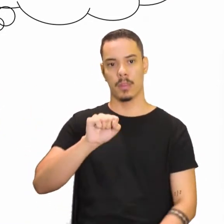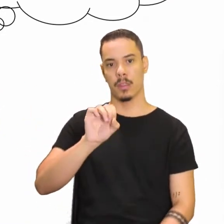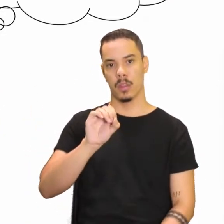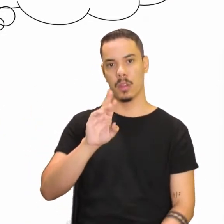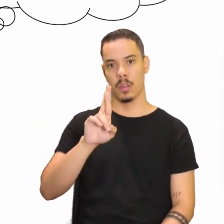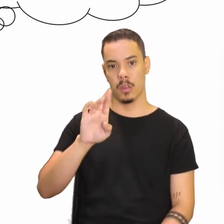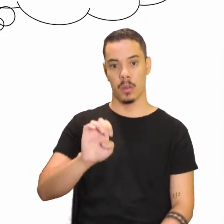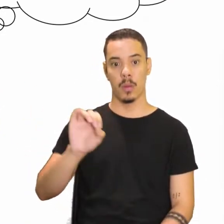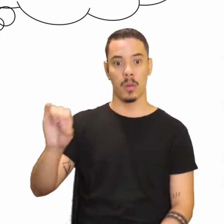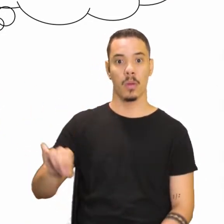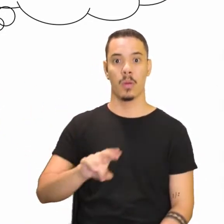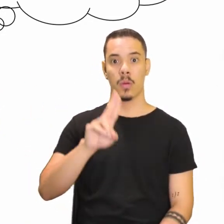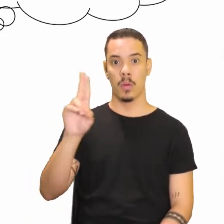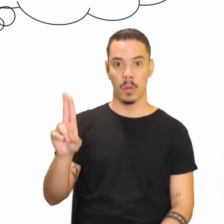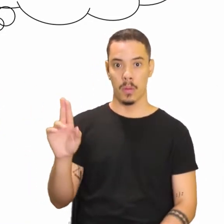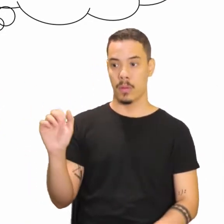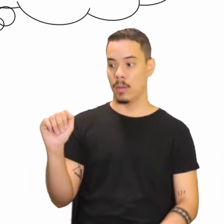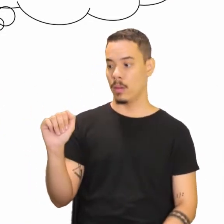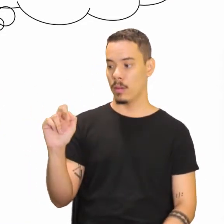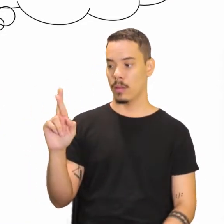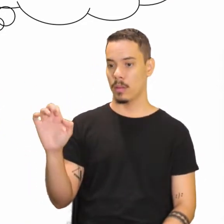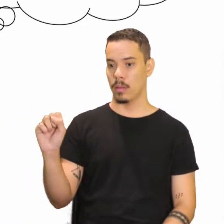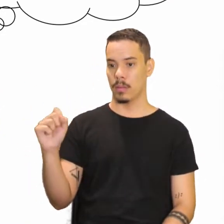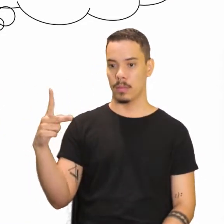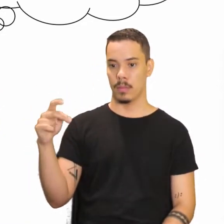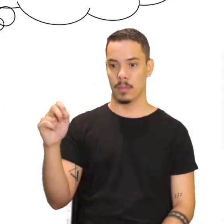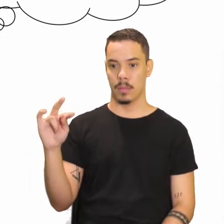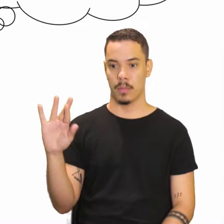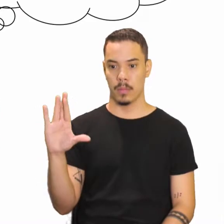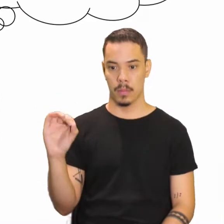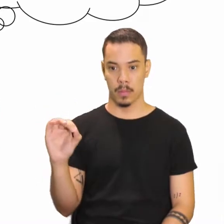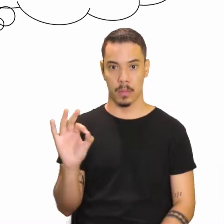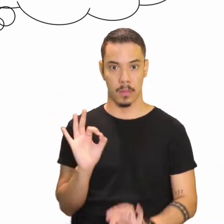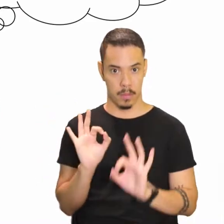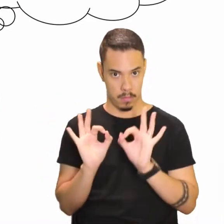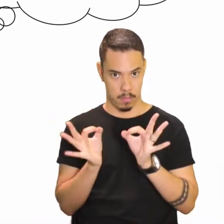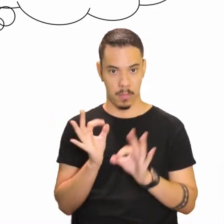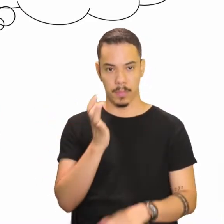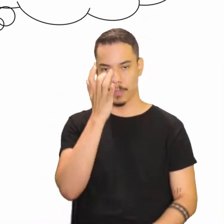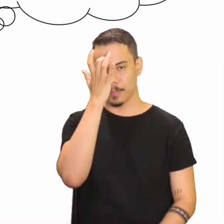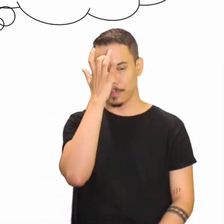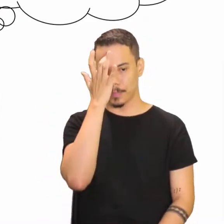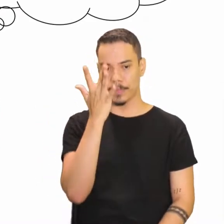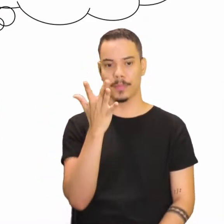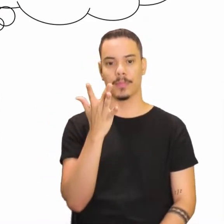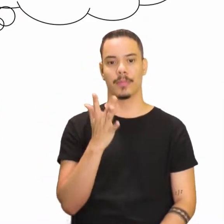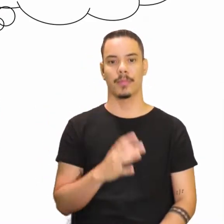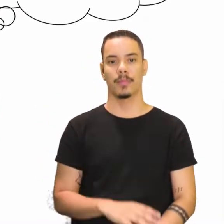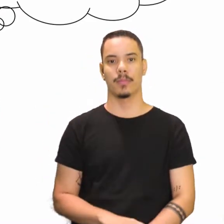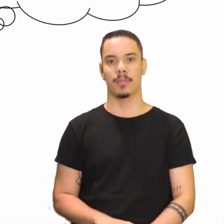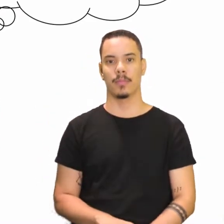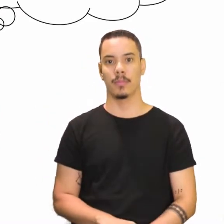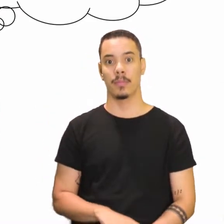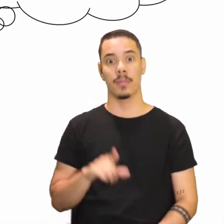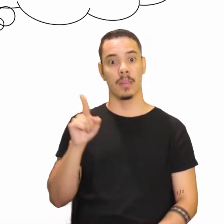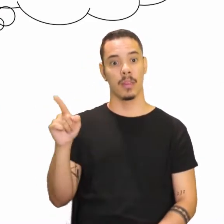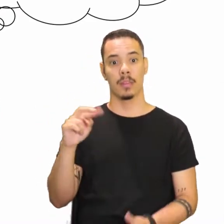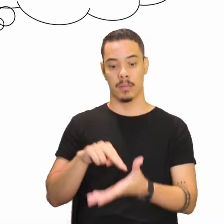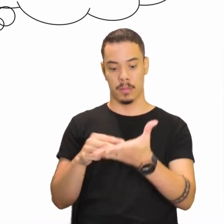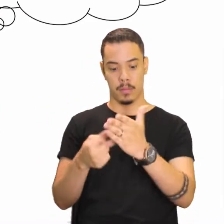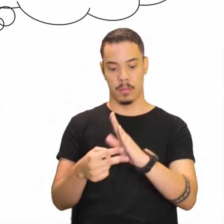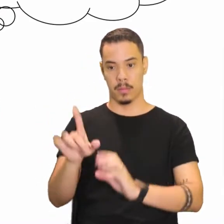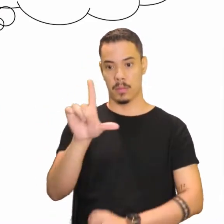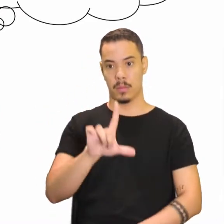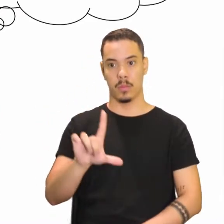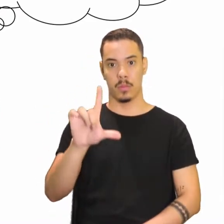ou a respeito de. Fácil, né? Muito fácil. Aqui é uma locução